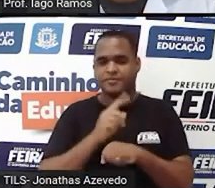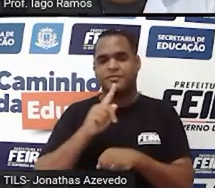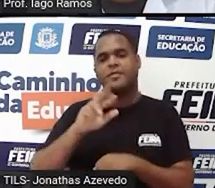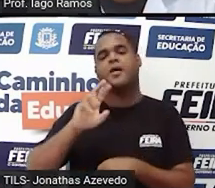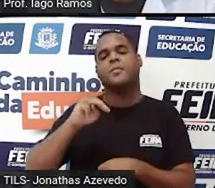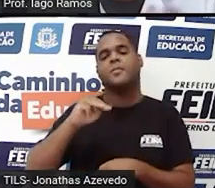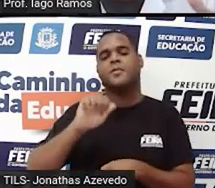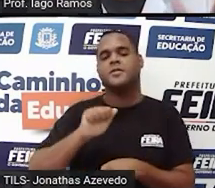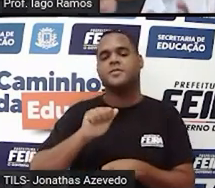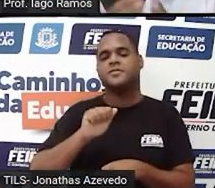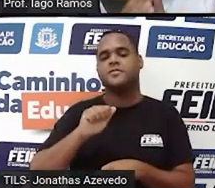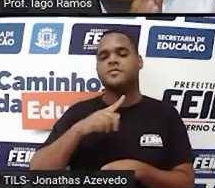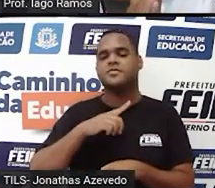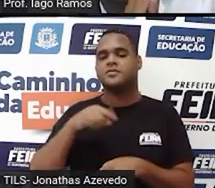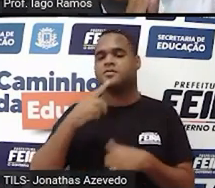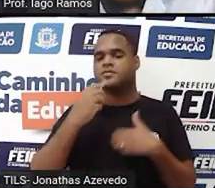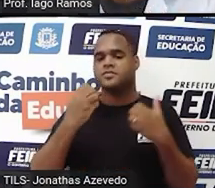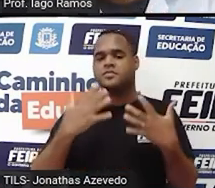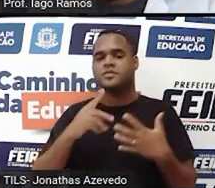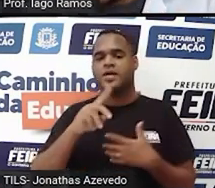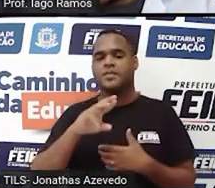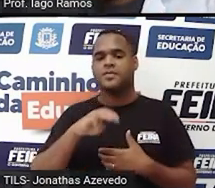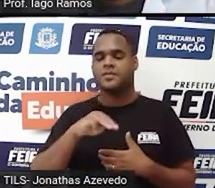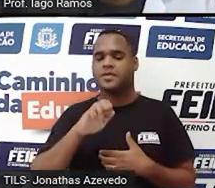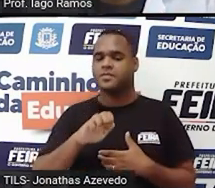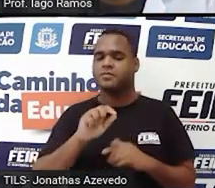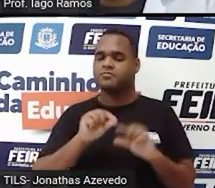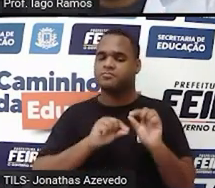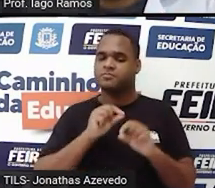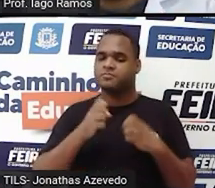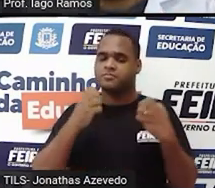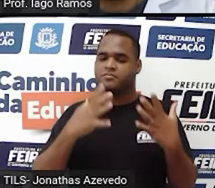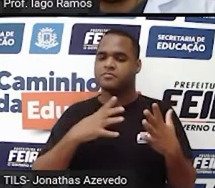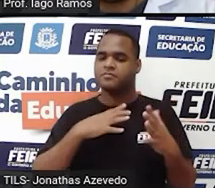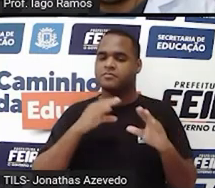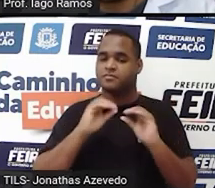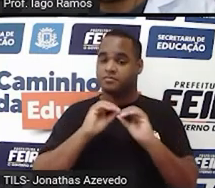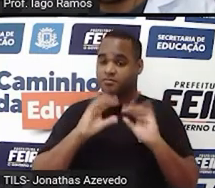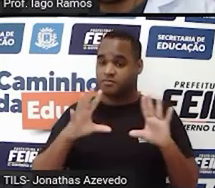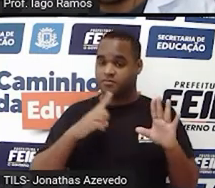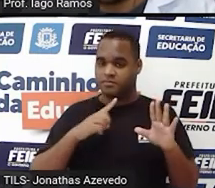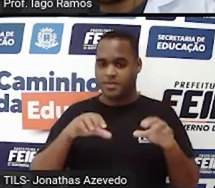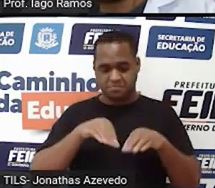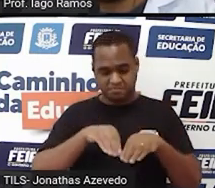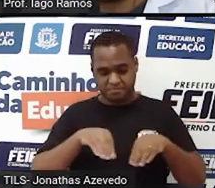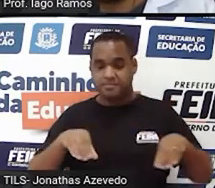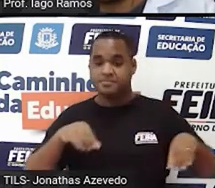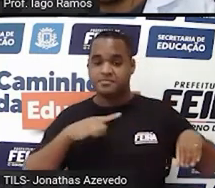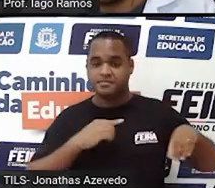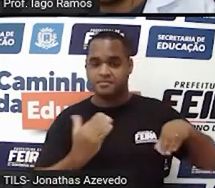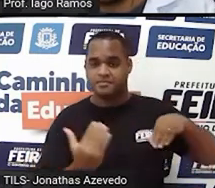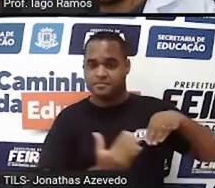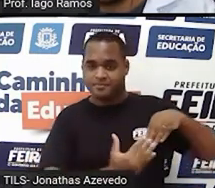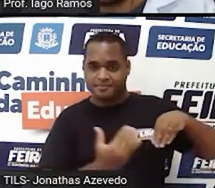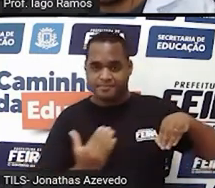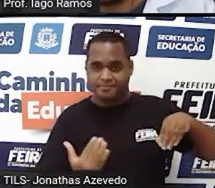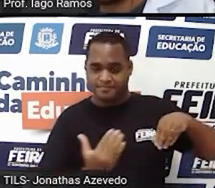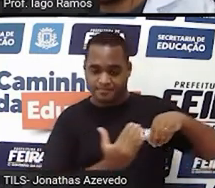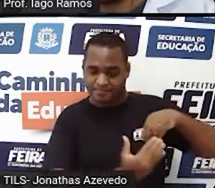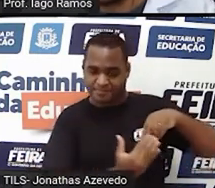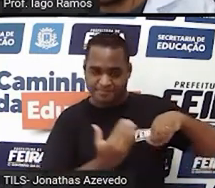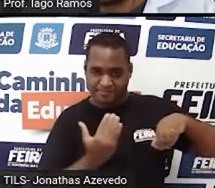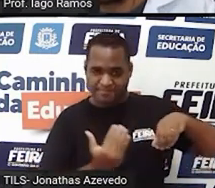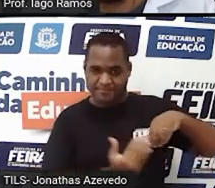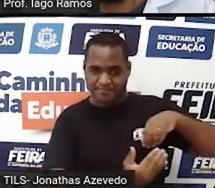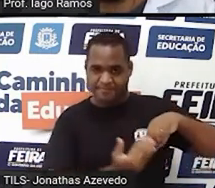Prisma E quando é que é Prisma é quando aqui na lateral do sólido